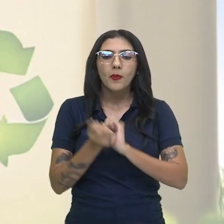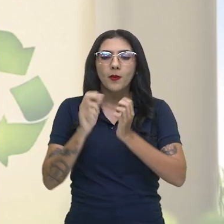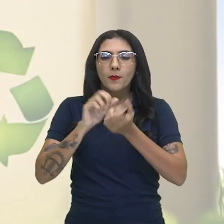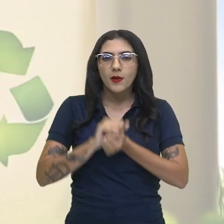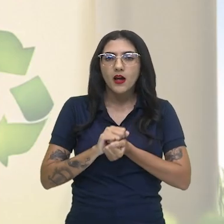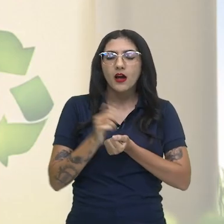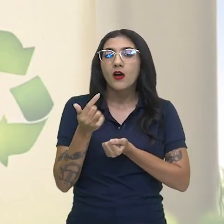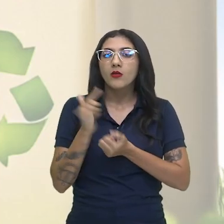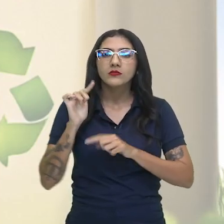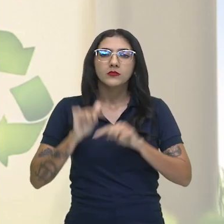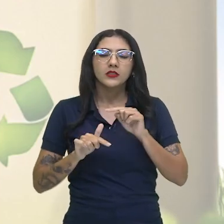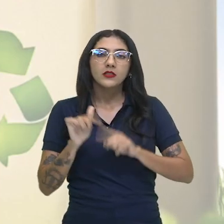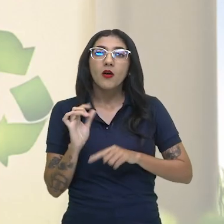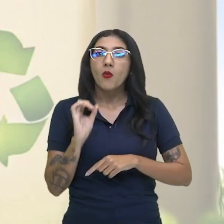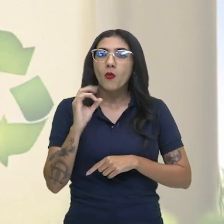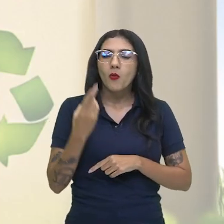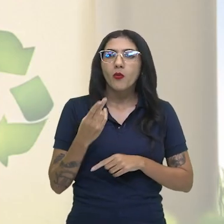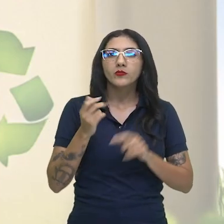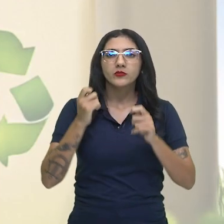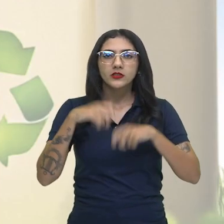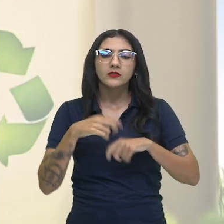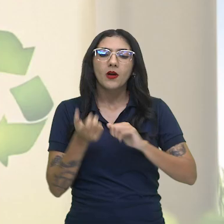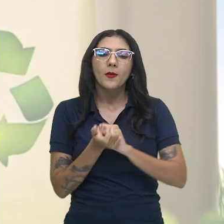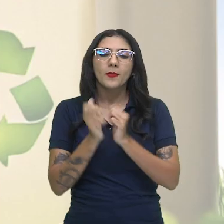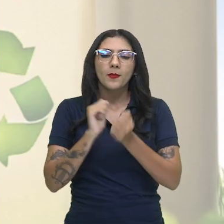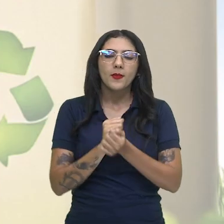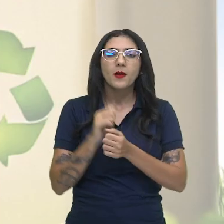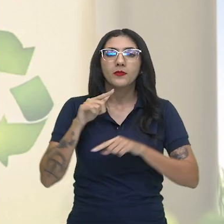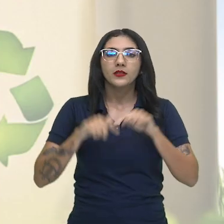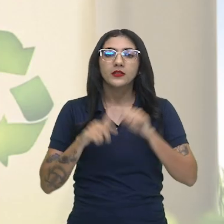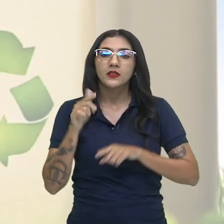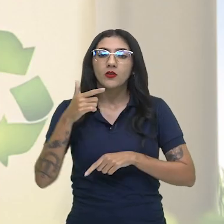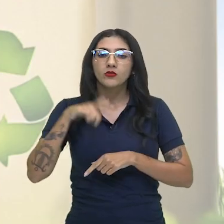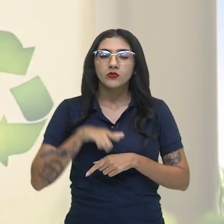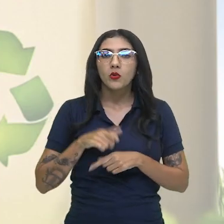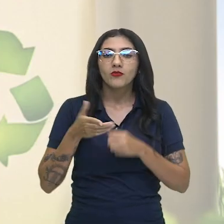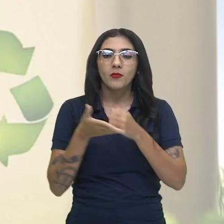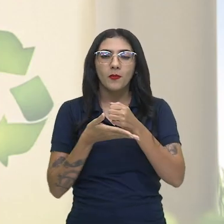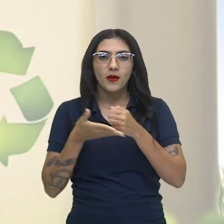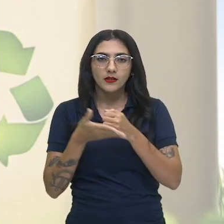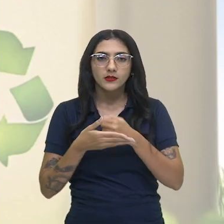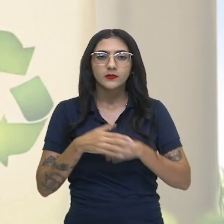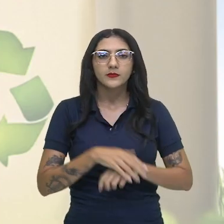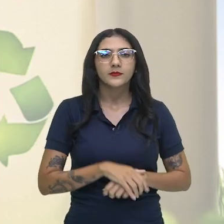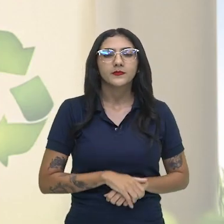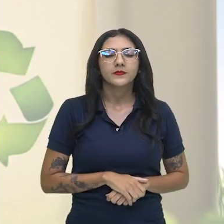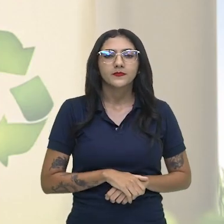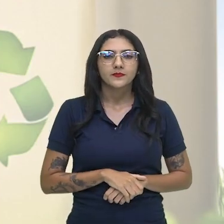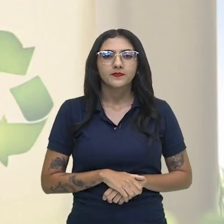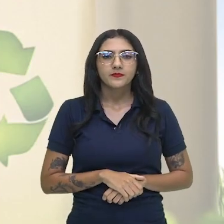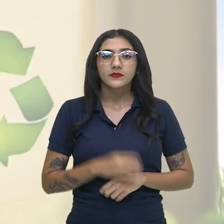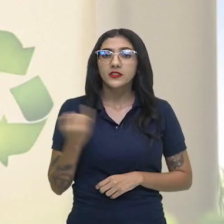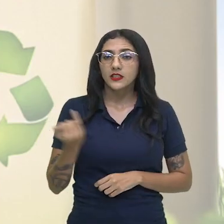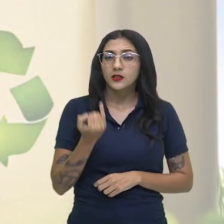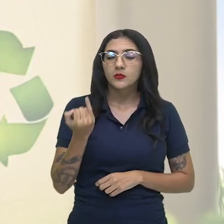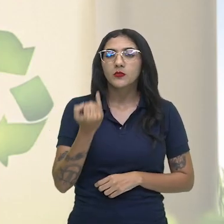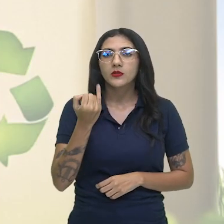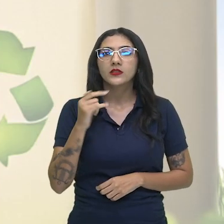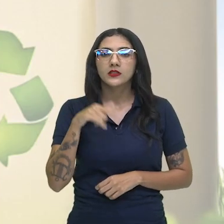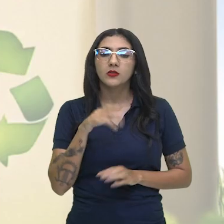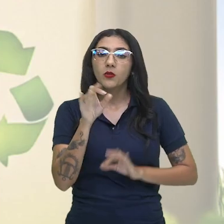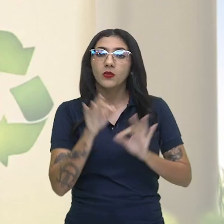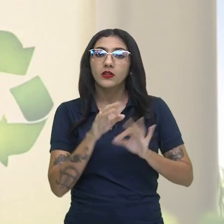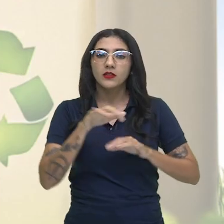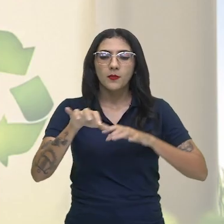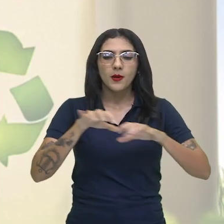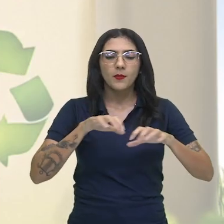produto ou em matéria-prima através de processo físico-químico. É importante empregar a coleta seletiva em